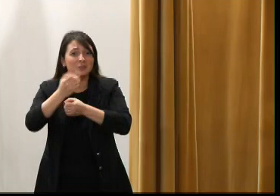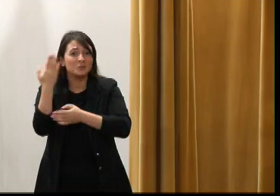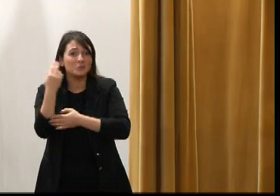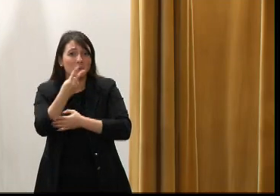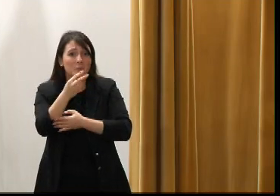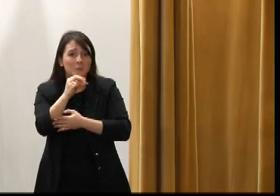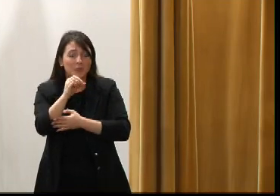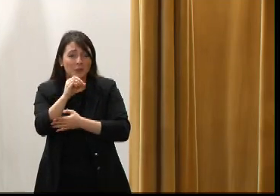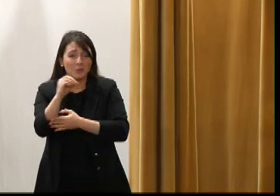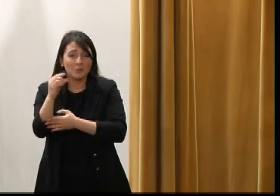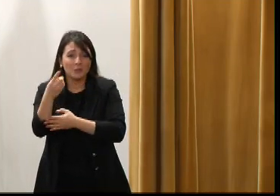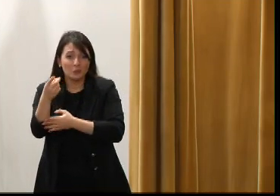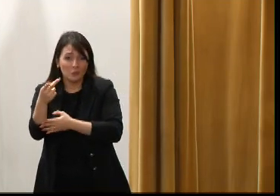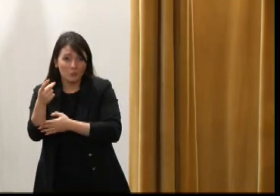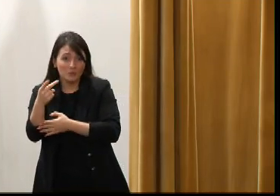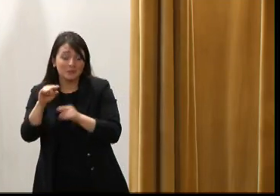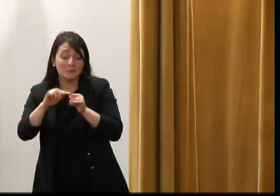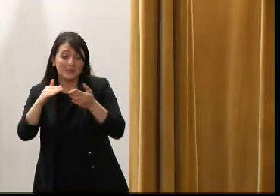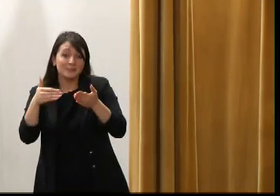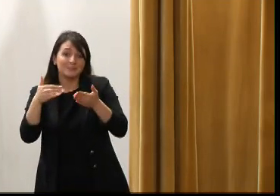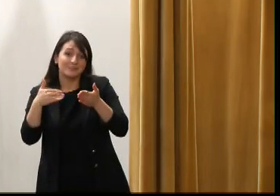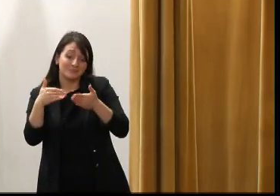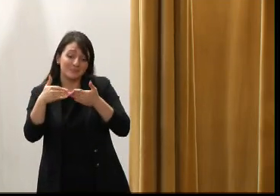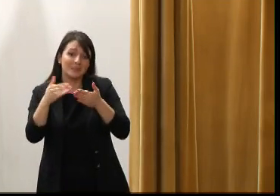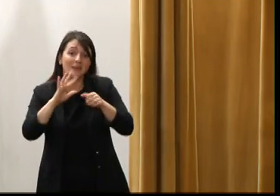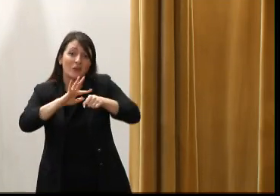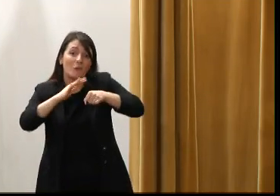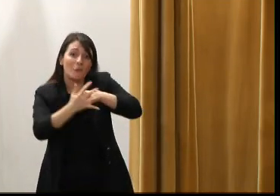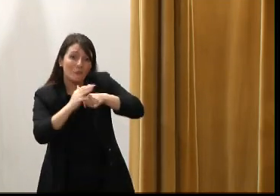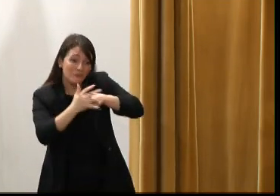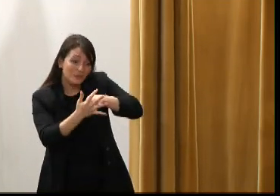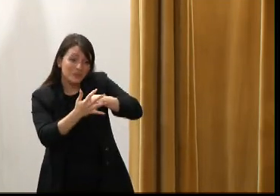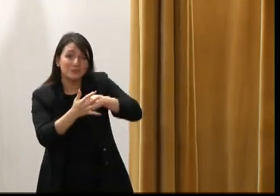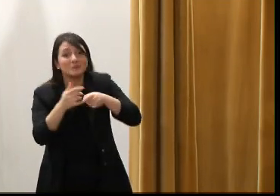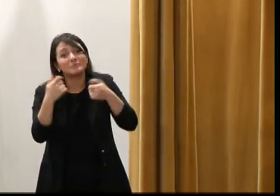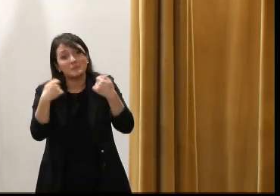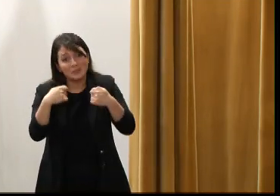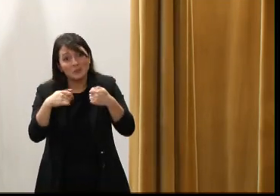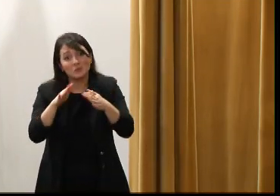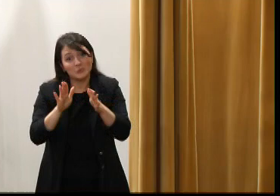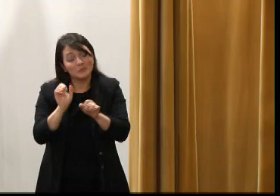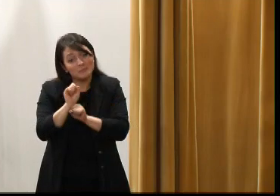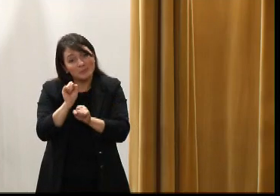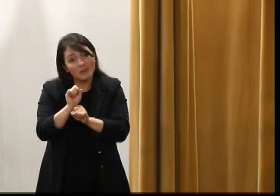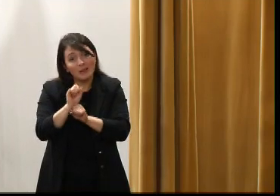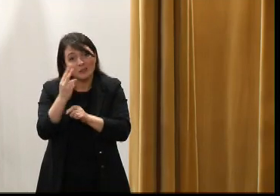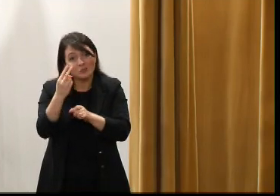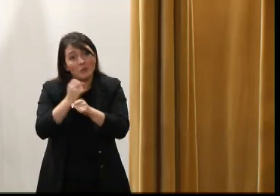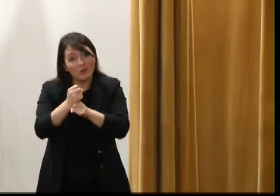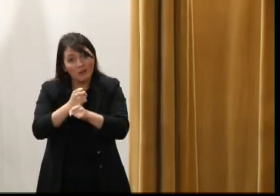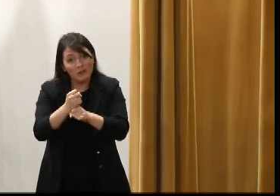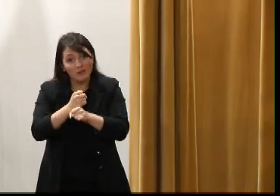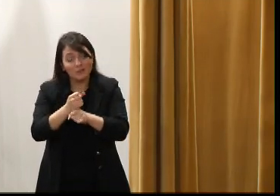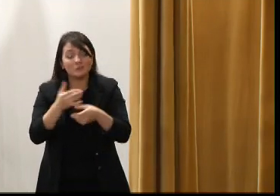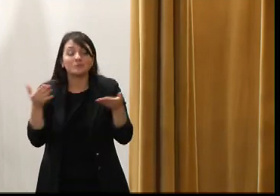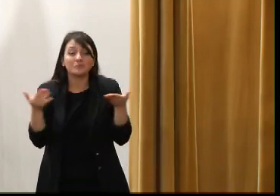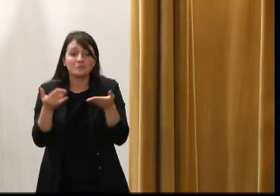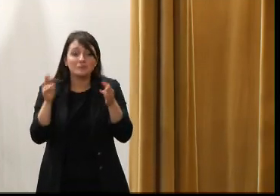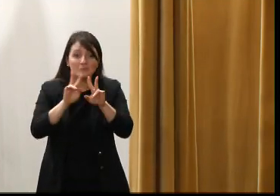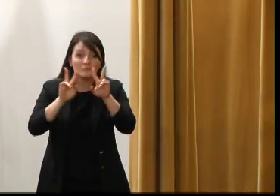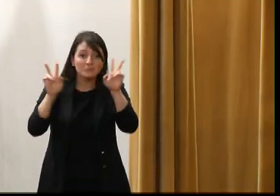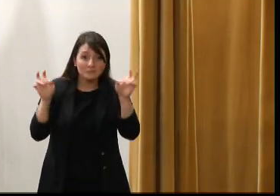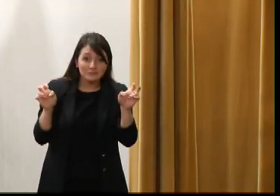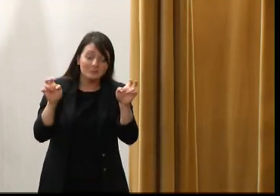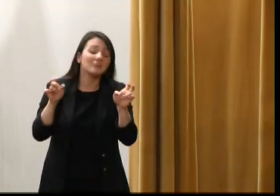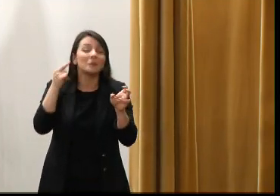evento o advento da pandemia da Covid-19 por 2 anos. Entretanto, o tema central desta